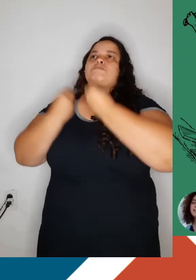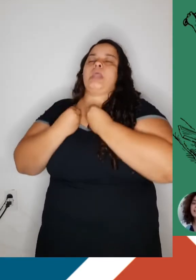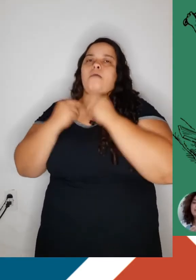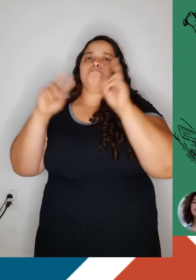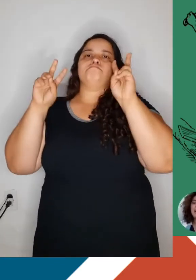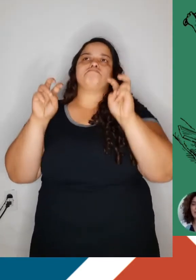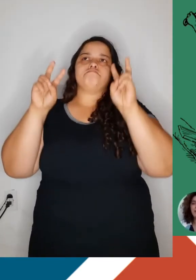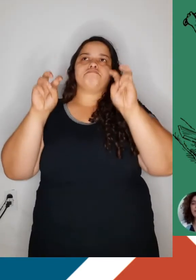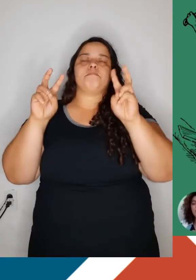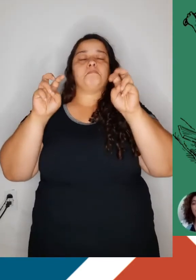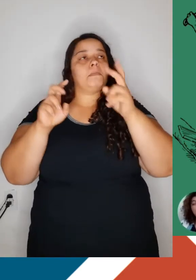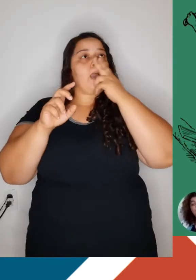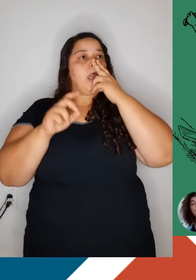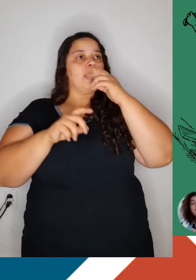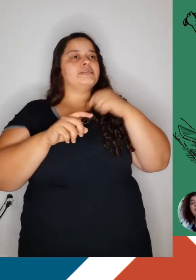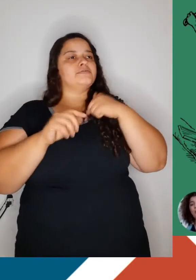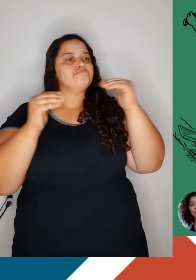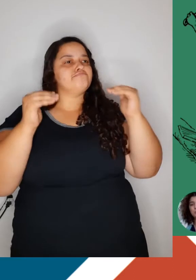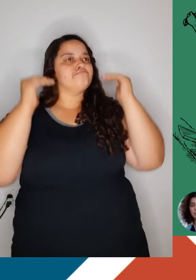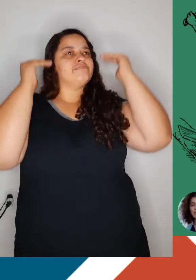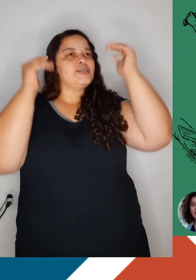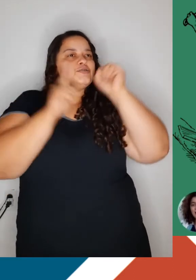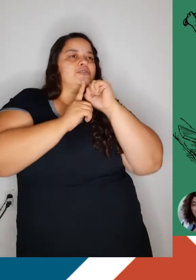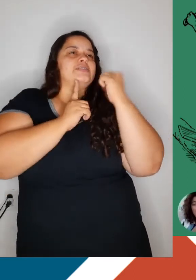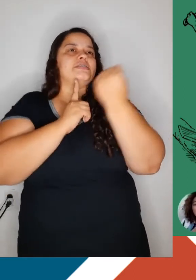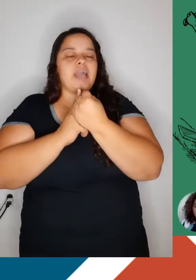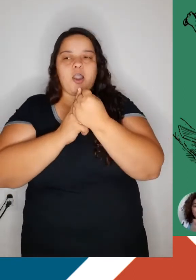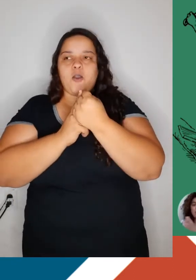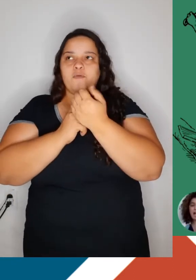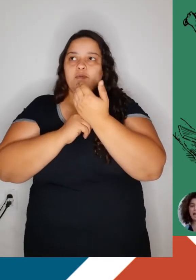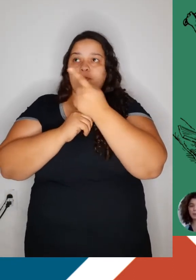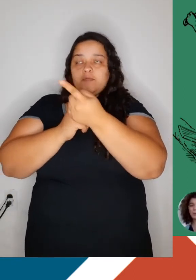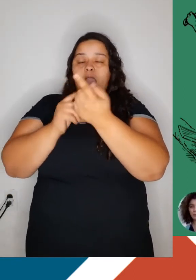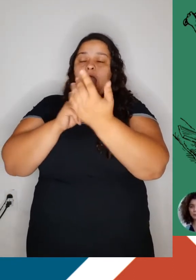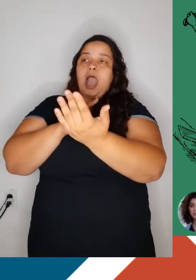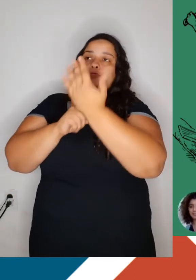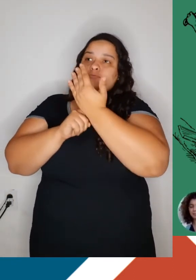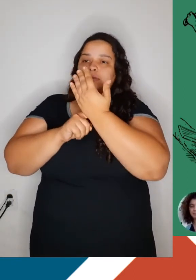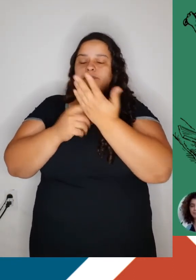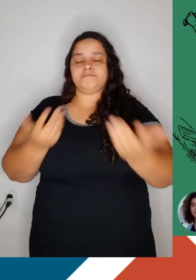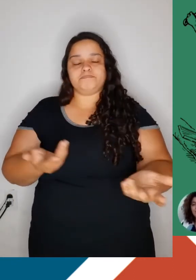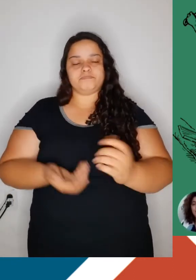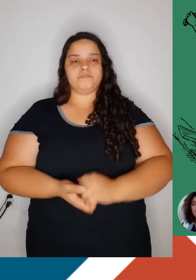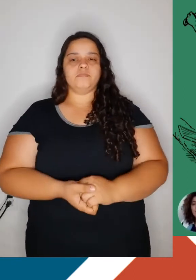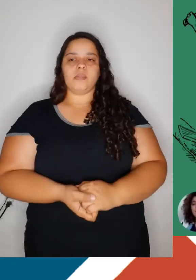que significava aí um prestígio social dos proprietários frente à coroa portuguesa.